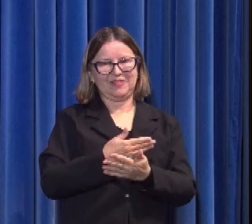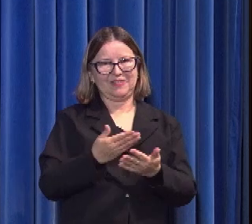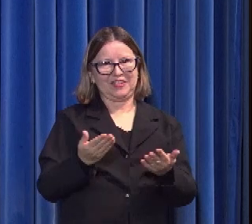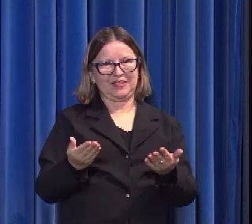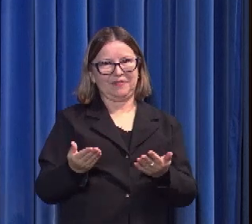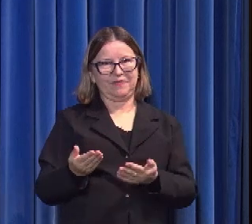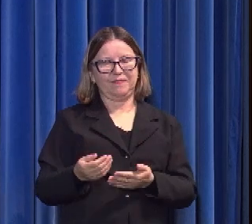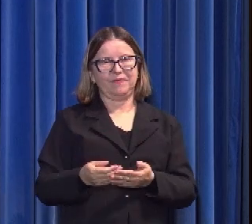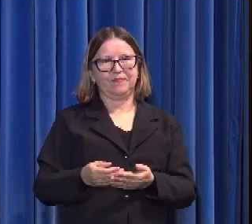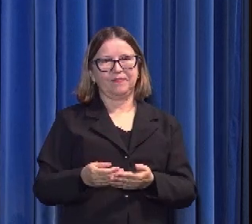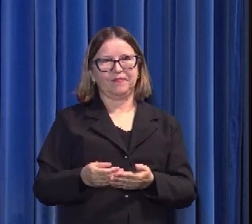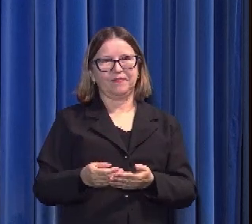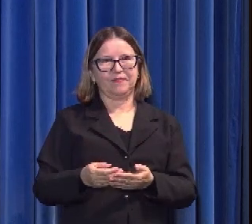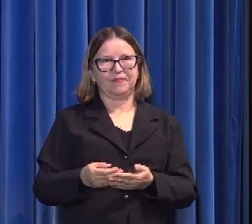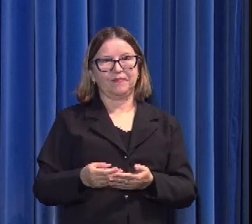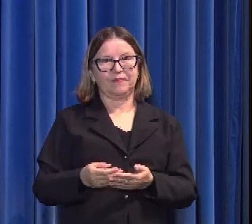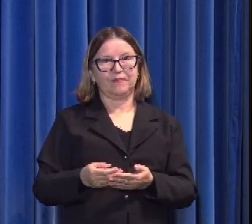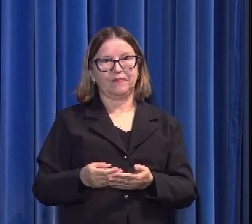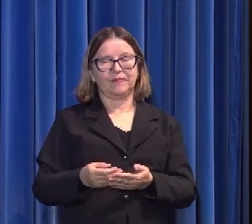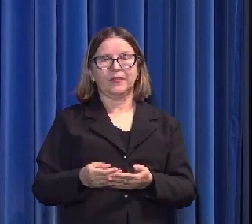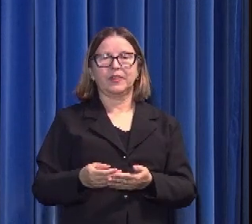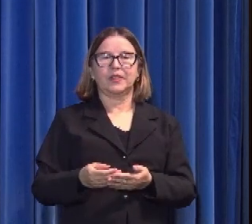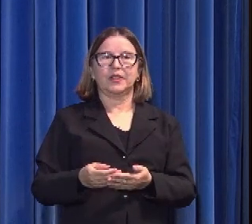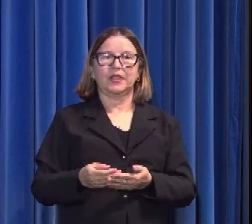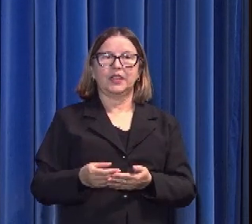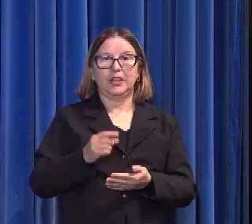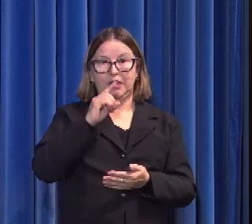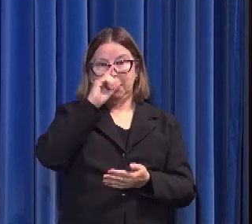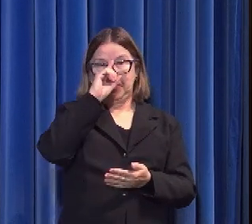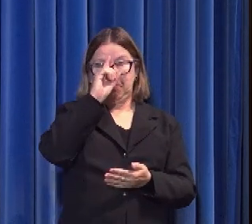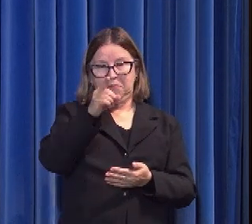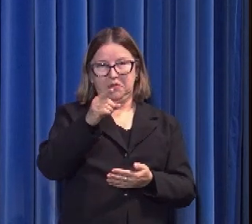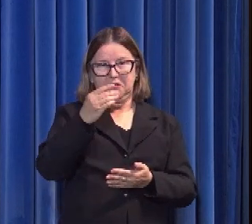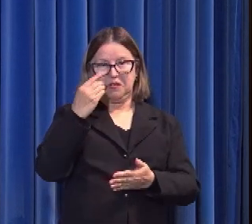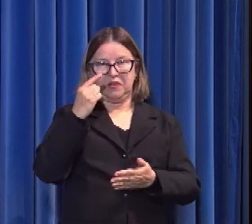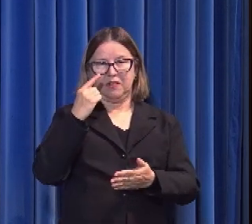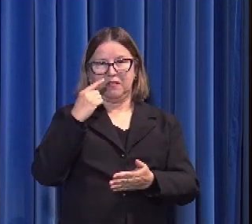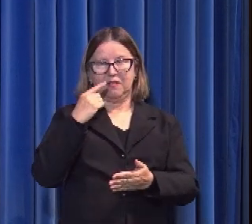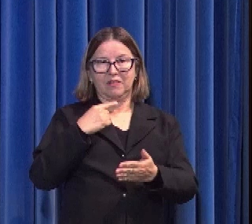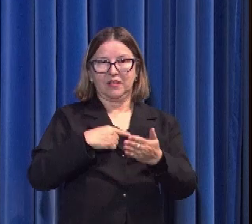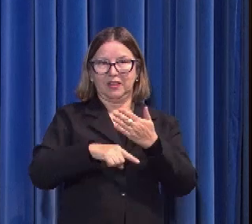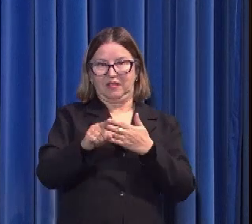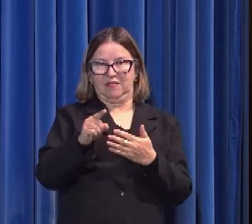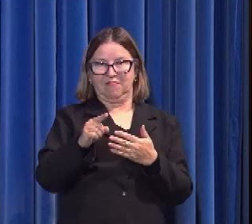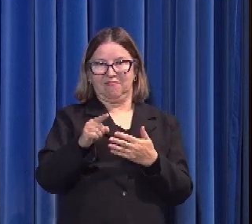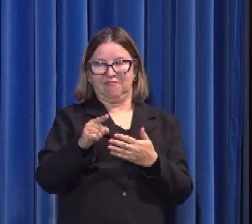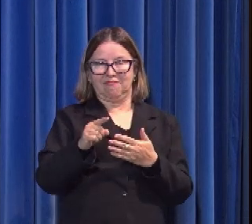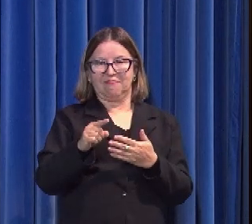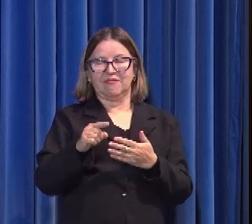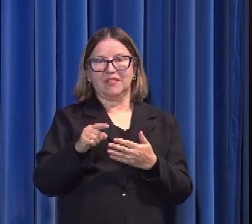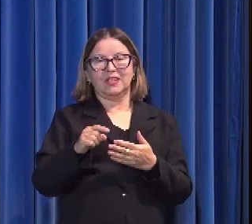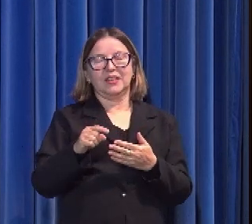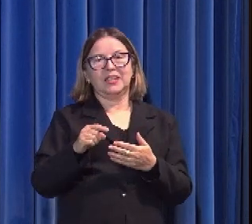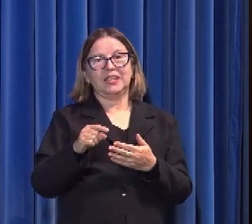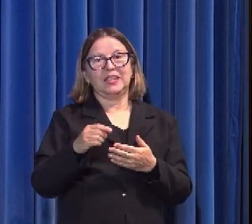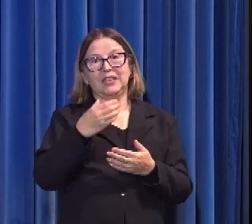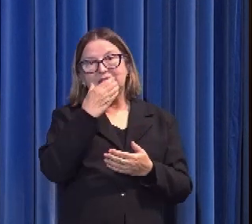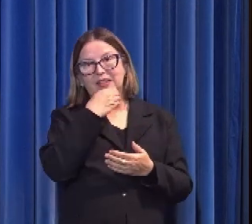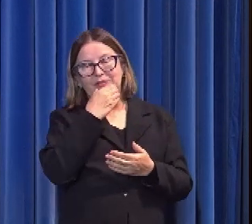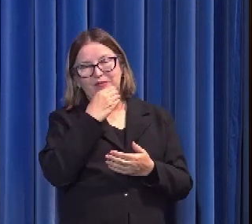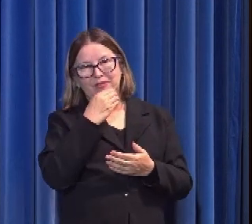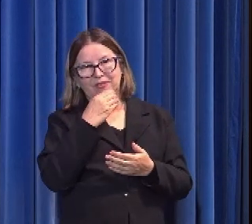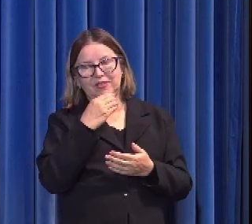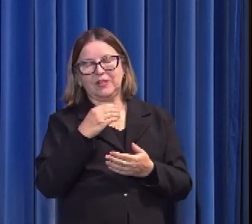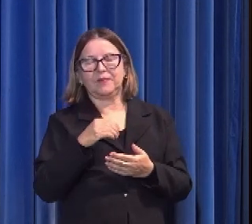e vos designei para que vades e deis fruto eo vosso fruto permaneça a fim de que tudo quanto